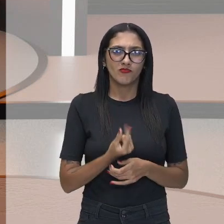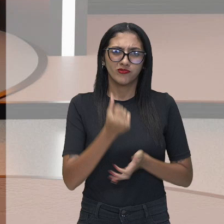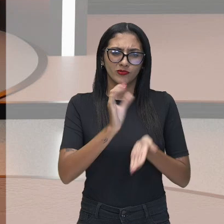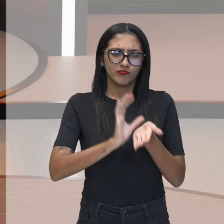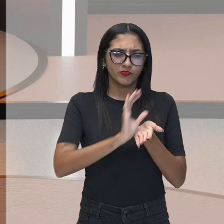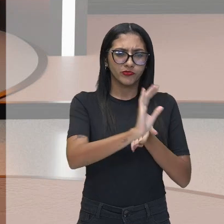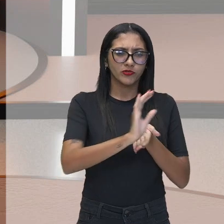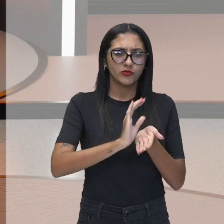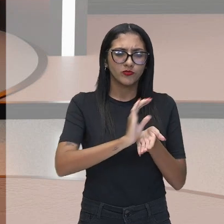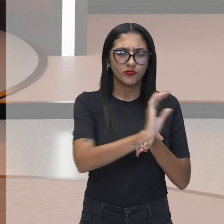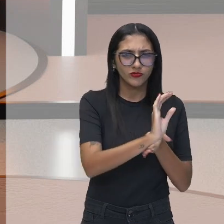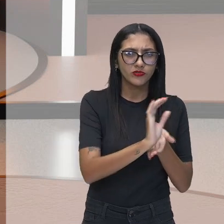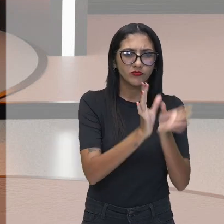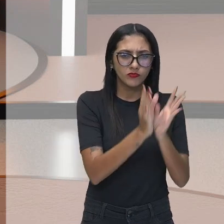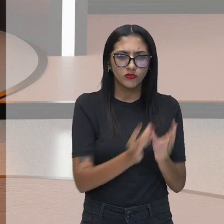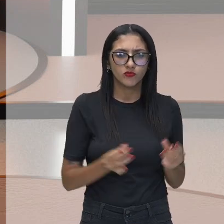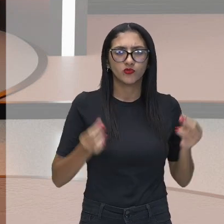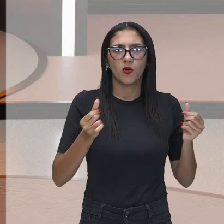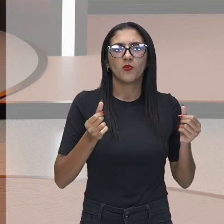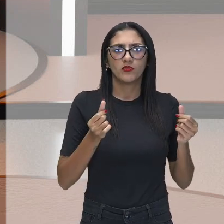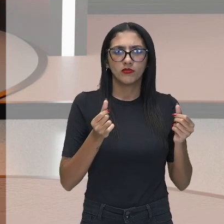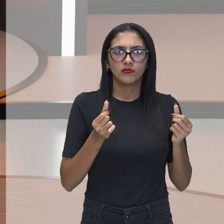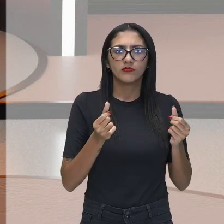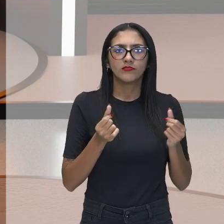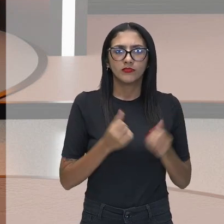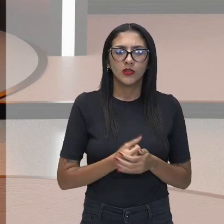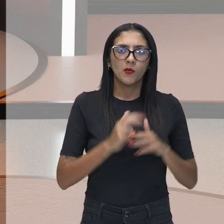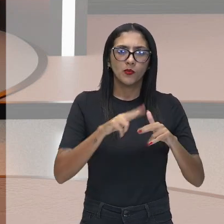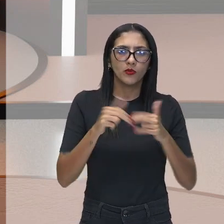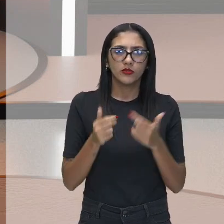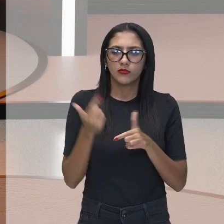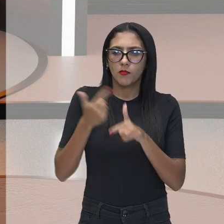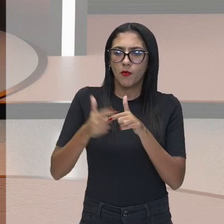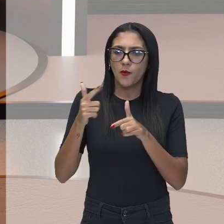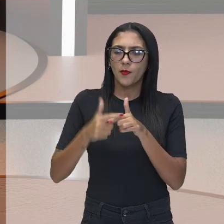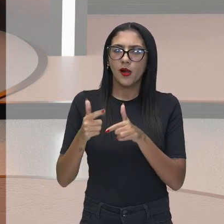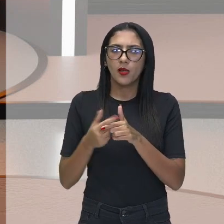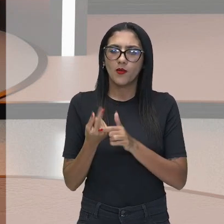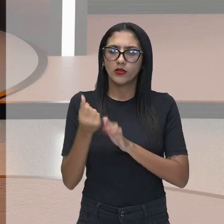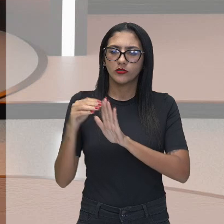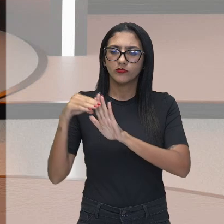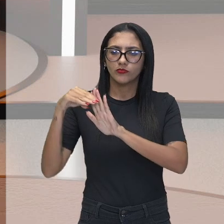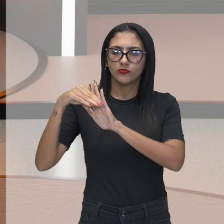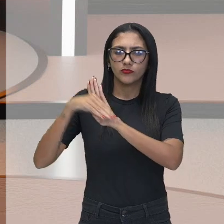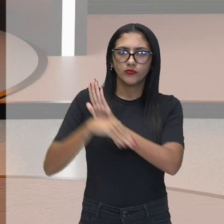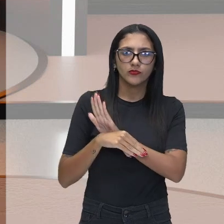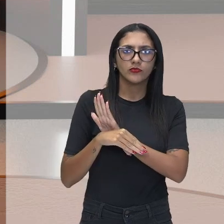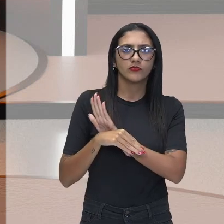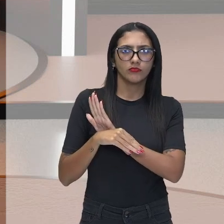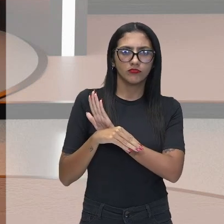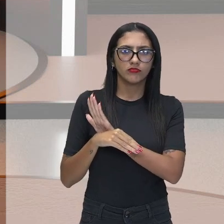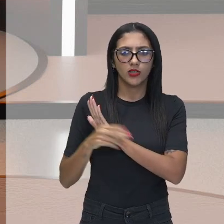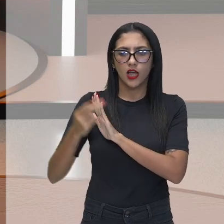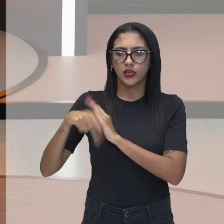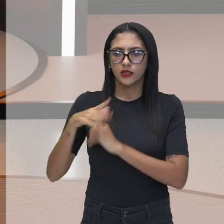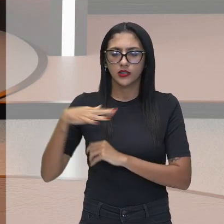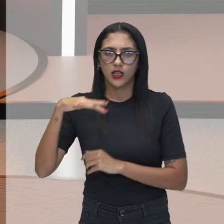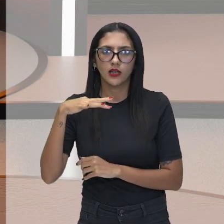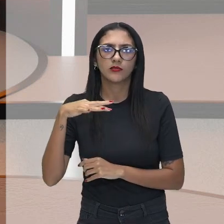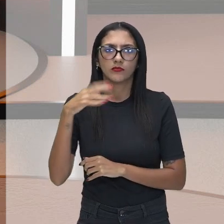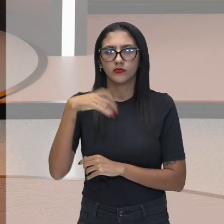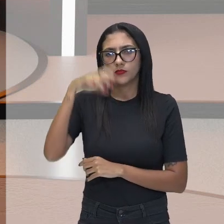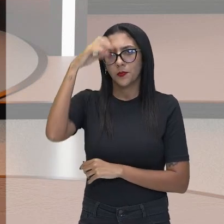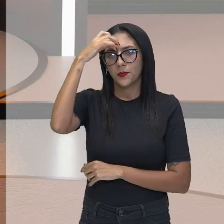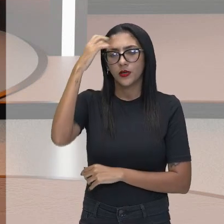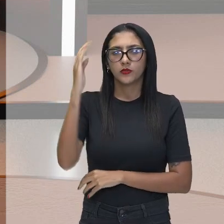vai ser queimado nesse momento, fazendo com que haja uma instabilidade na economia do Império Brasileiro. Por isso, nós